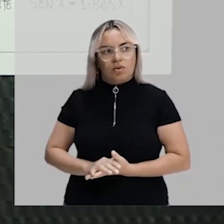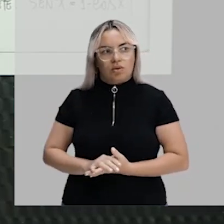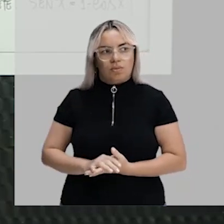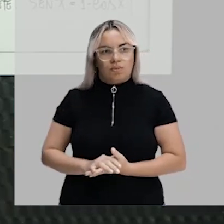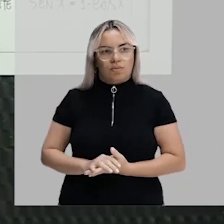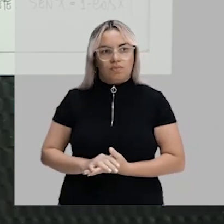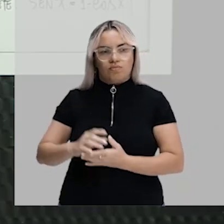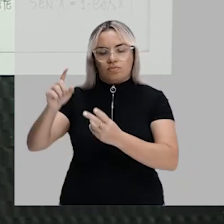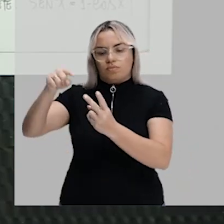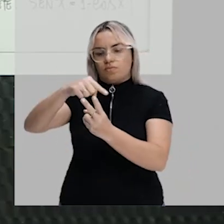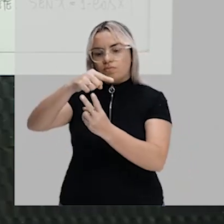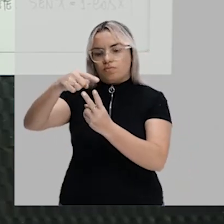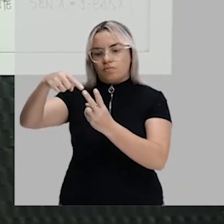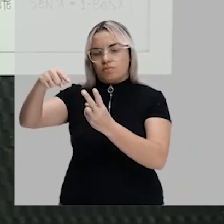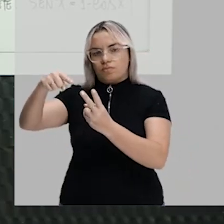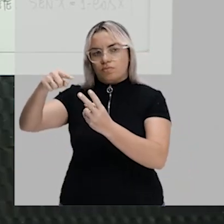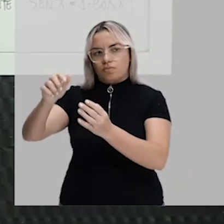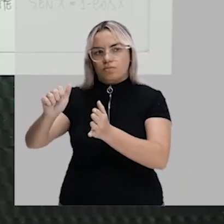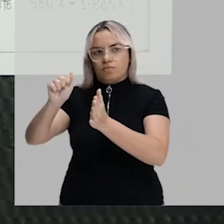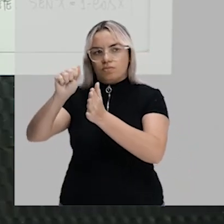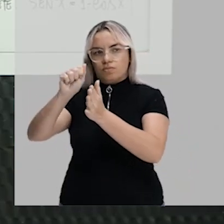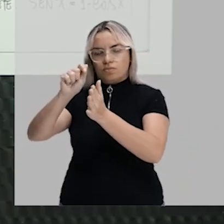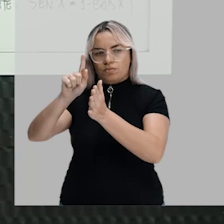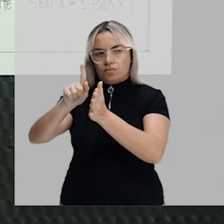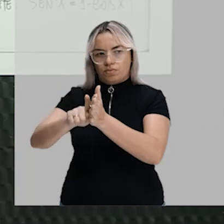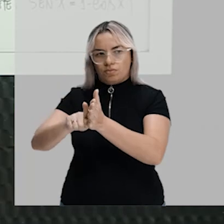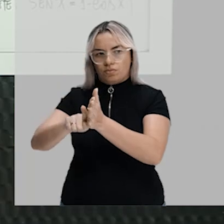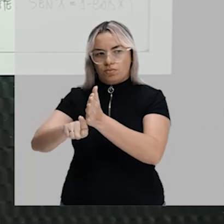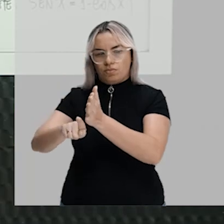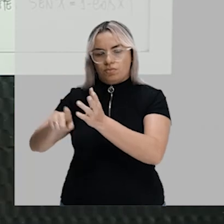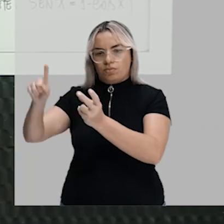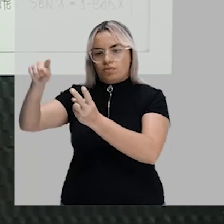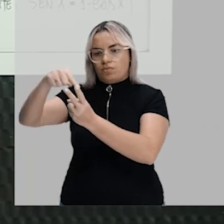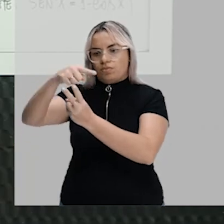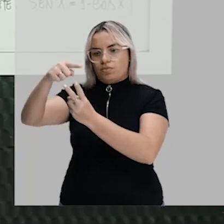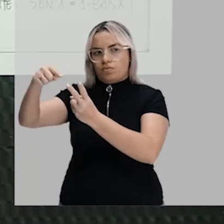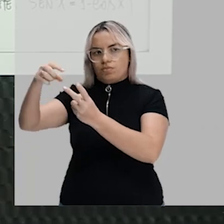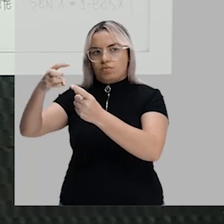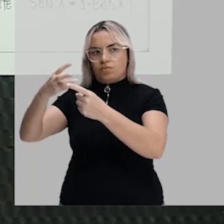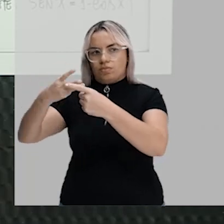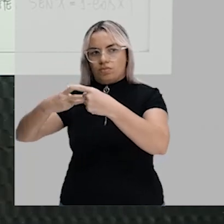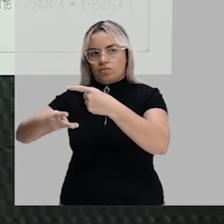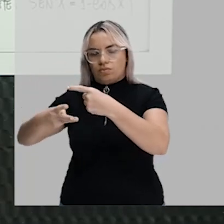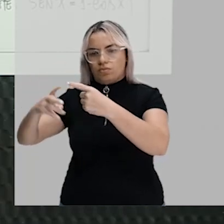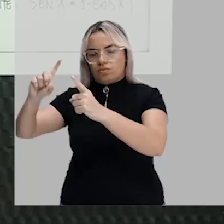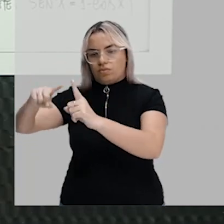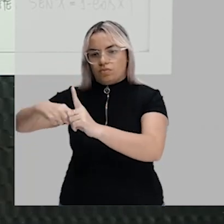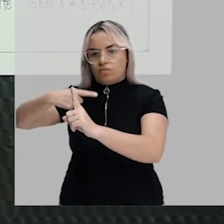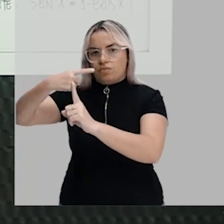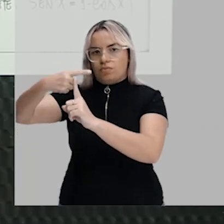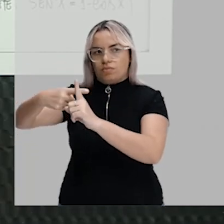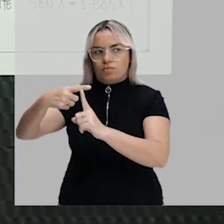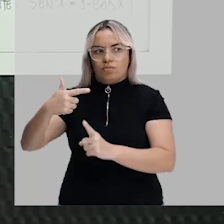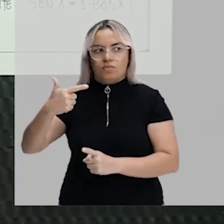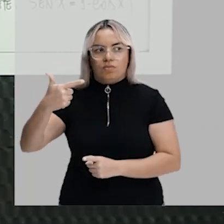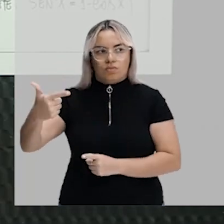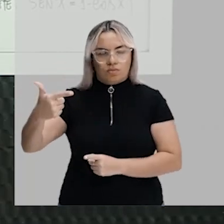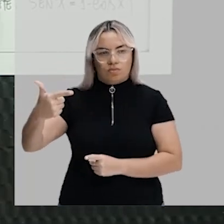pi - pi so 3 + 2 k